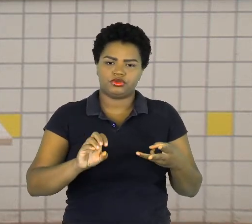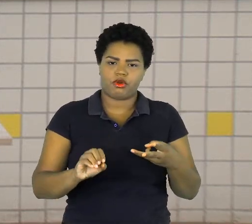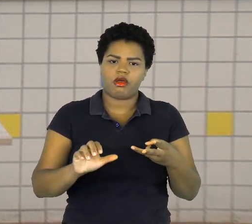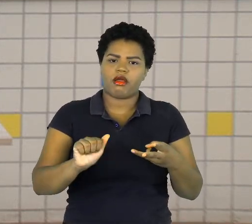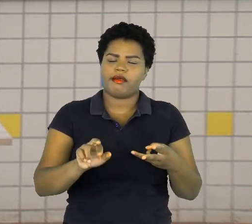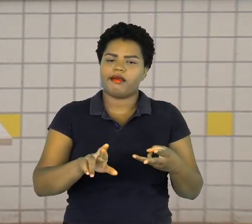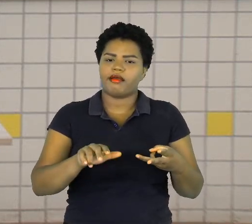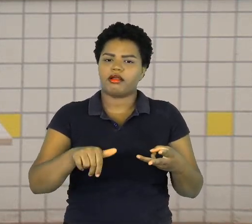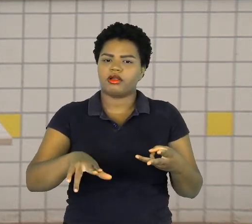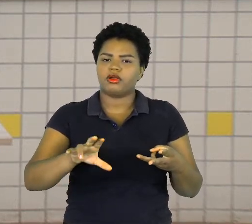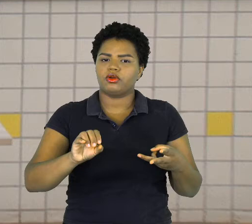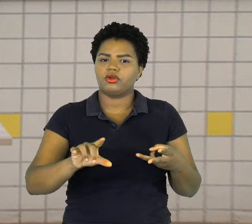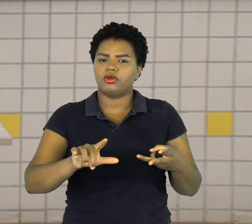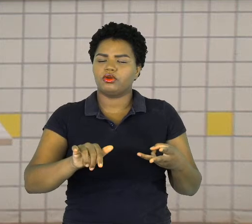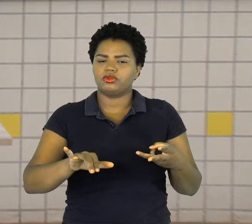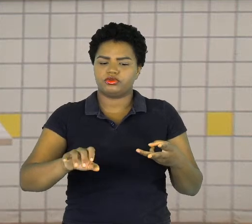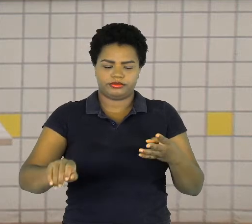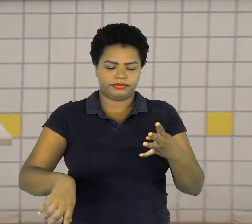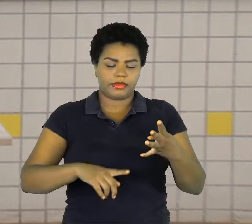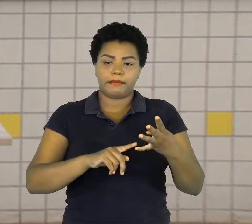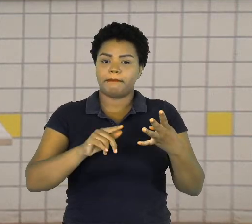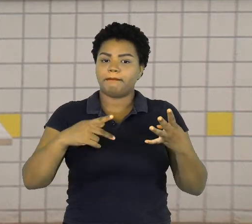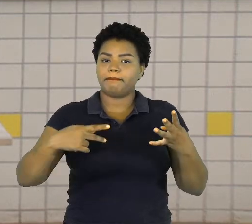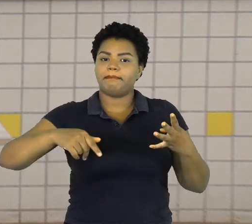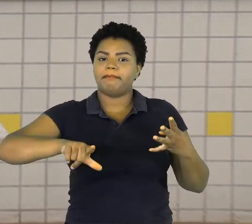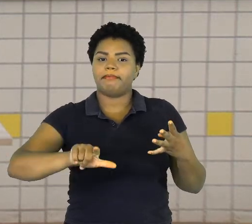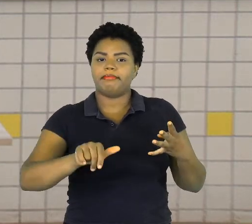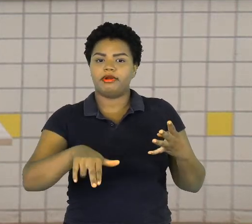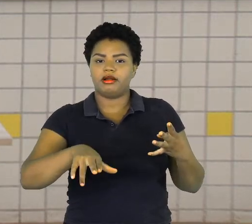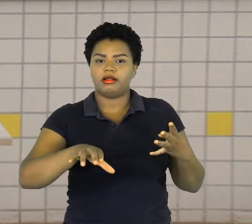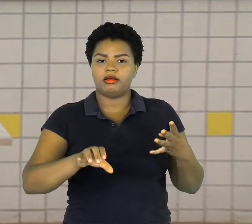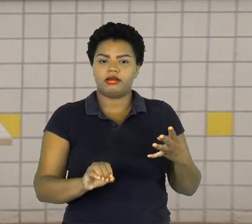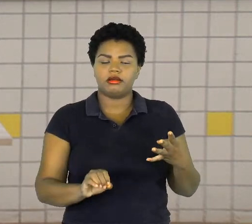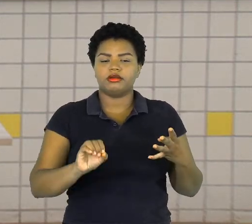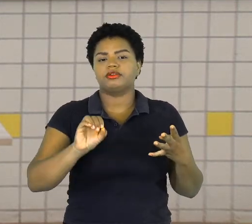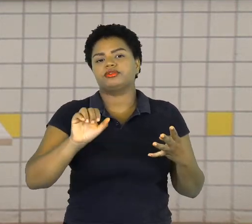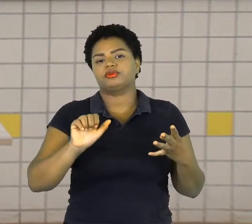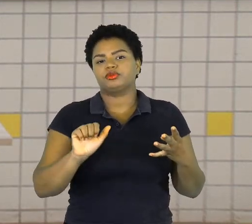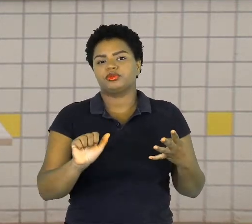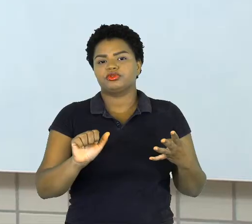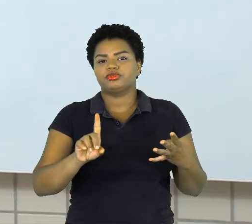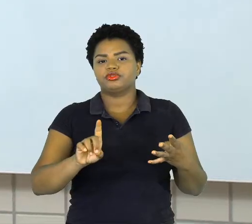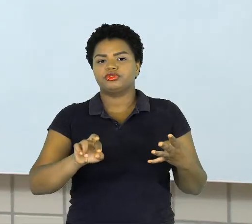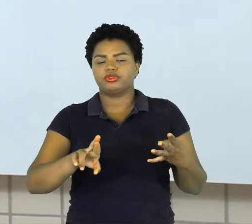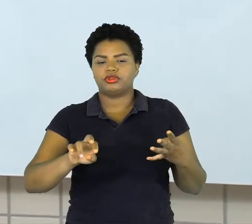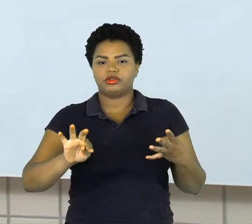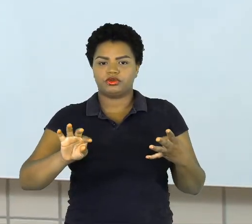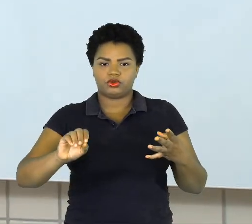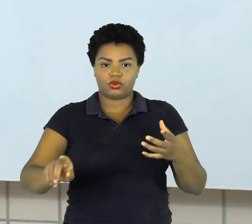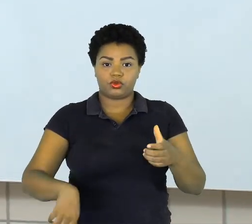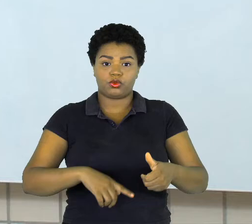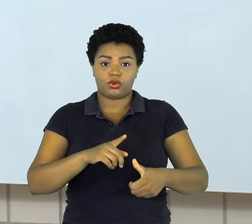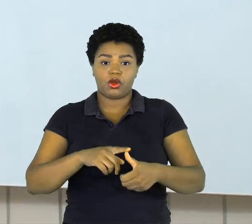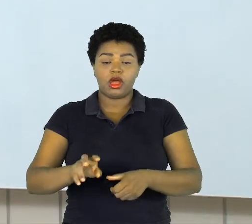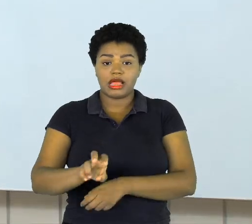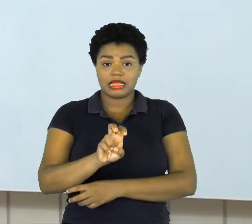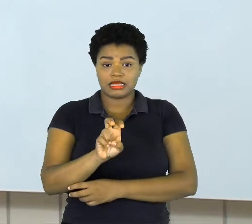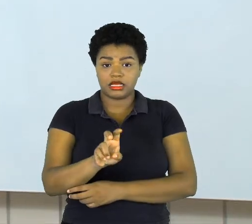plano diretor. E o quinto são as áreas indígenas de quilombolas, as